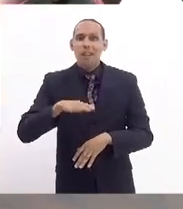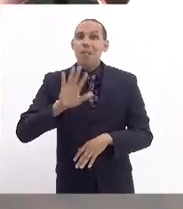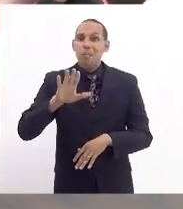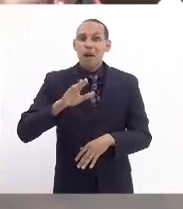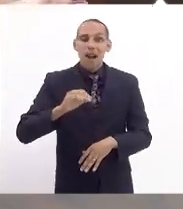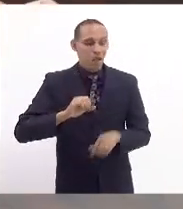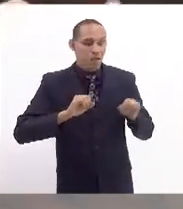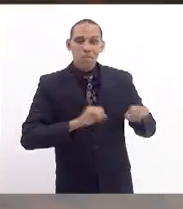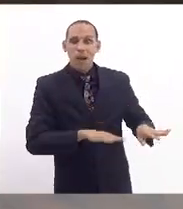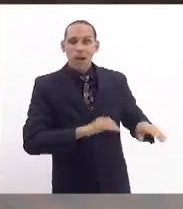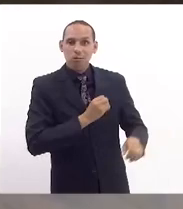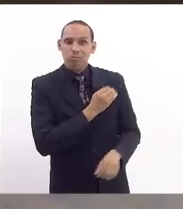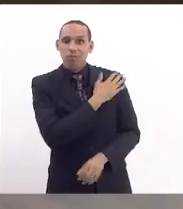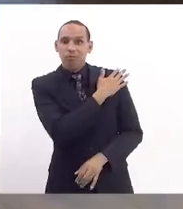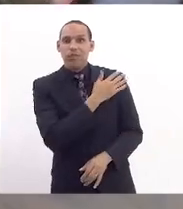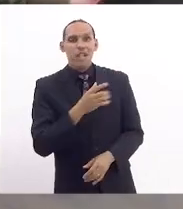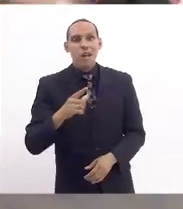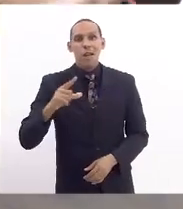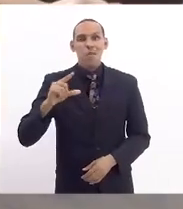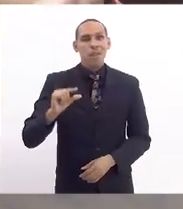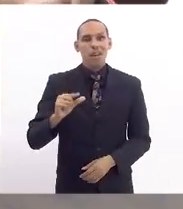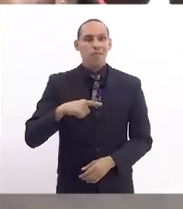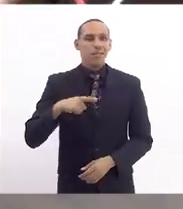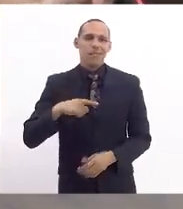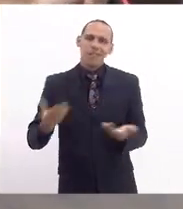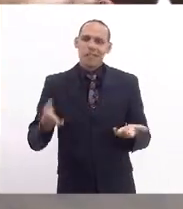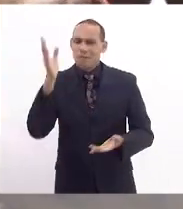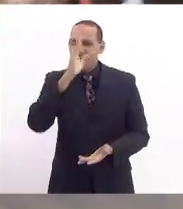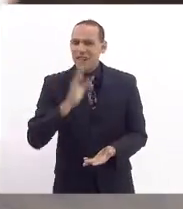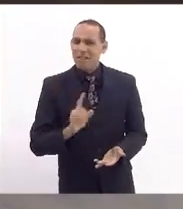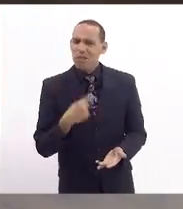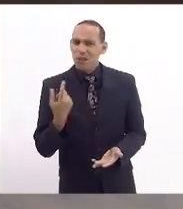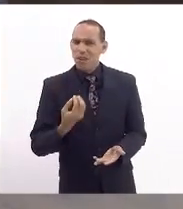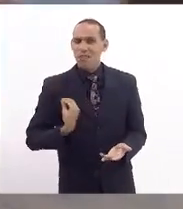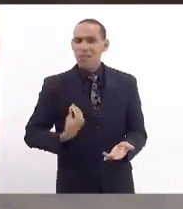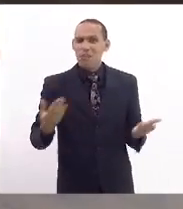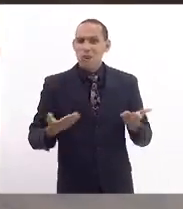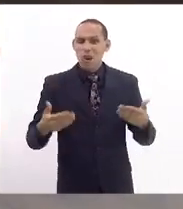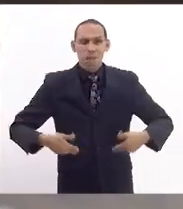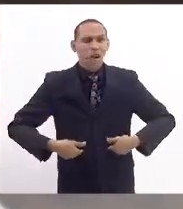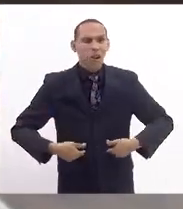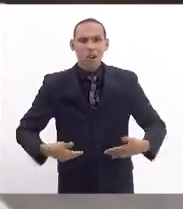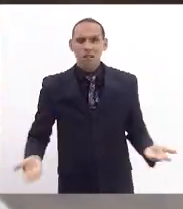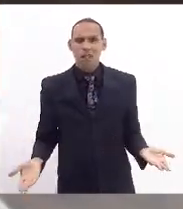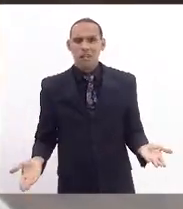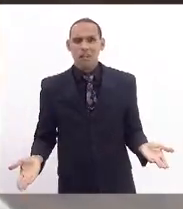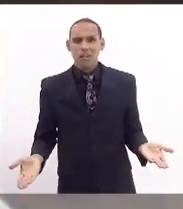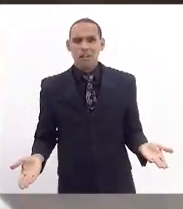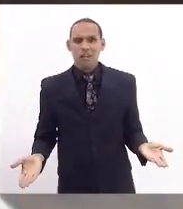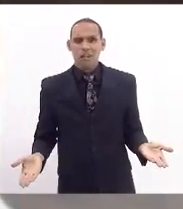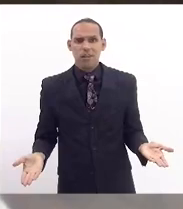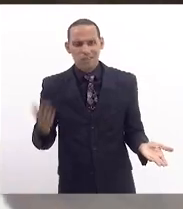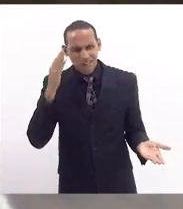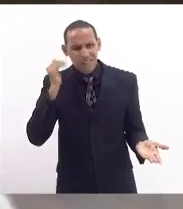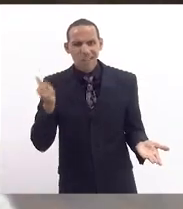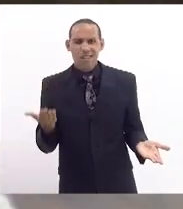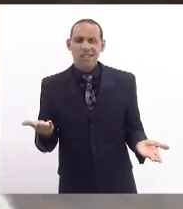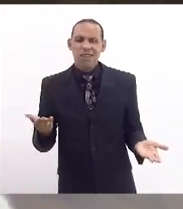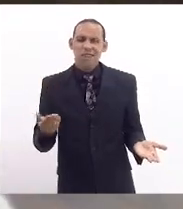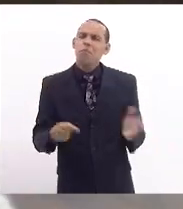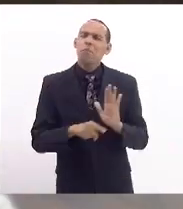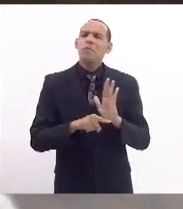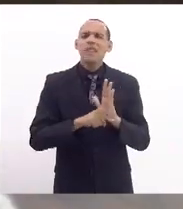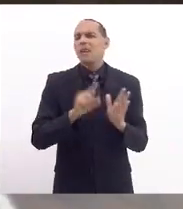militares desse país então assim esse é o Brasil que a gente vive hoje o Brasil da Fome sabe então se Oi